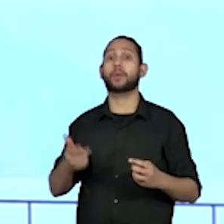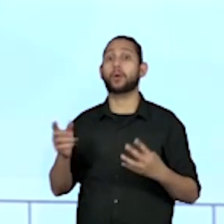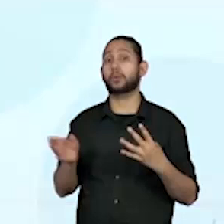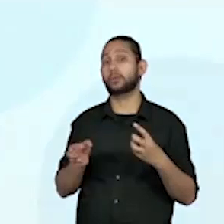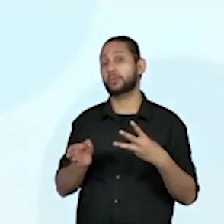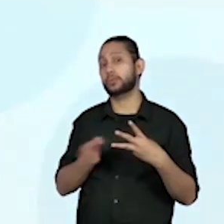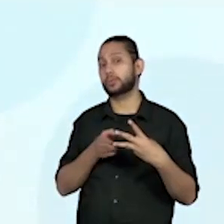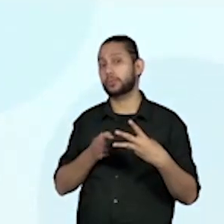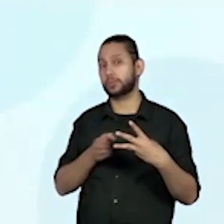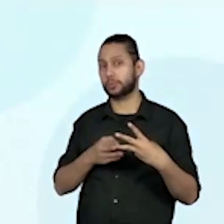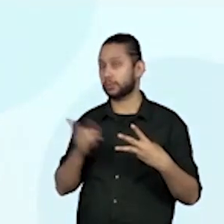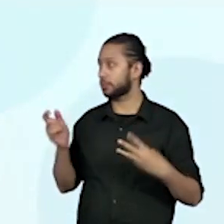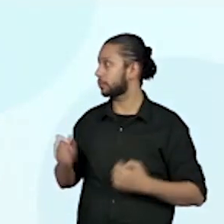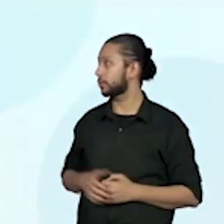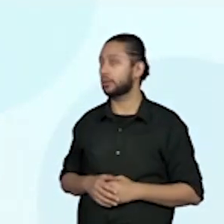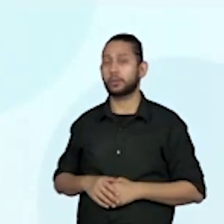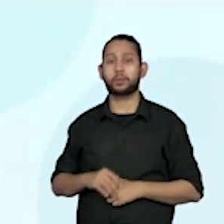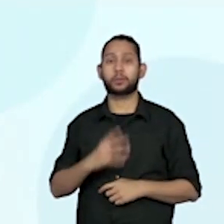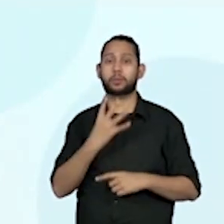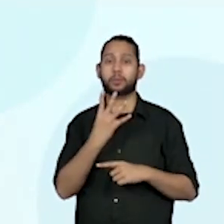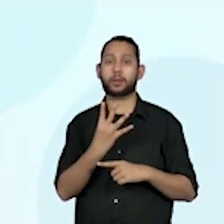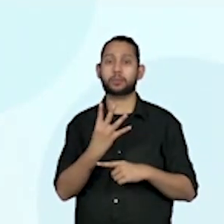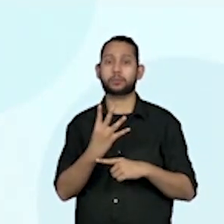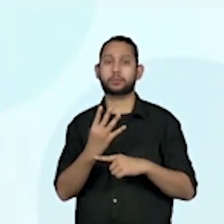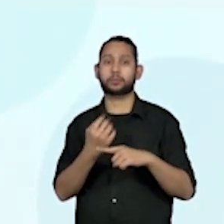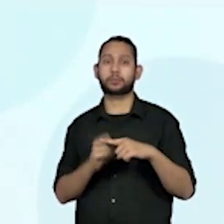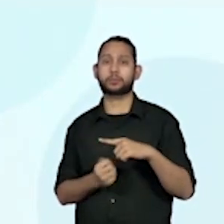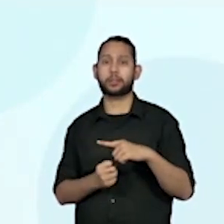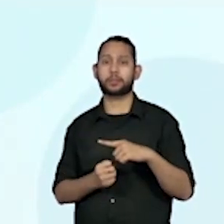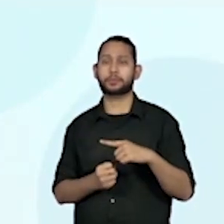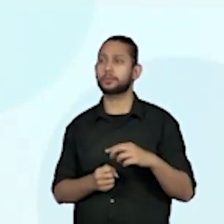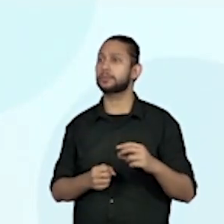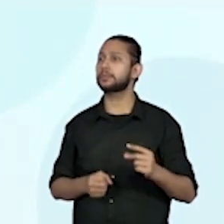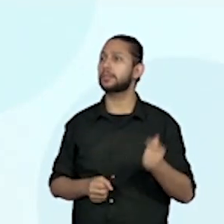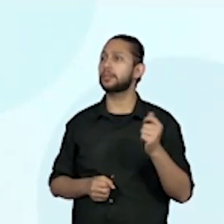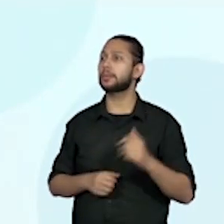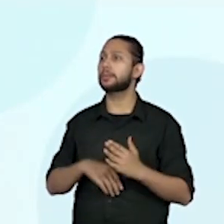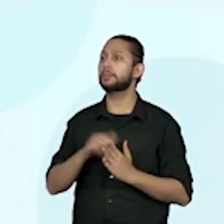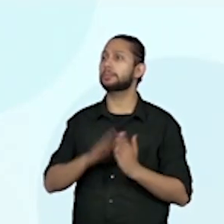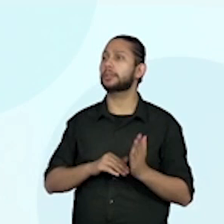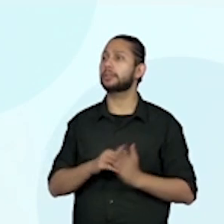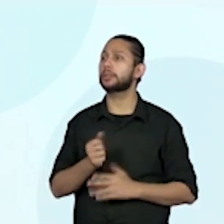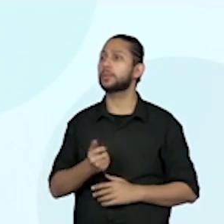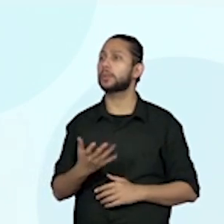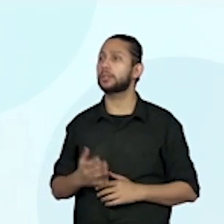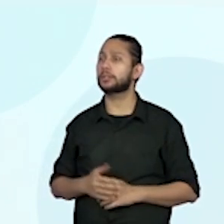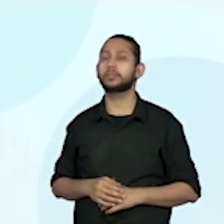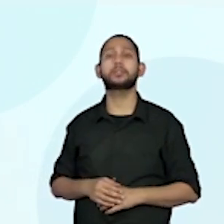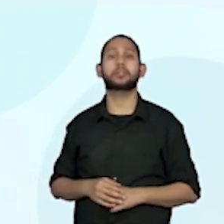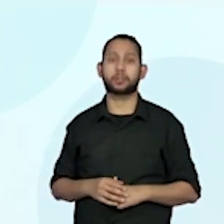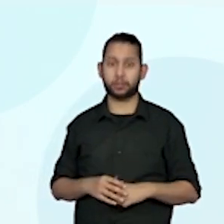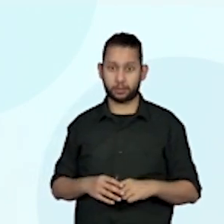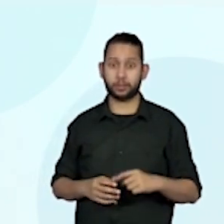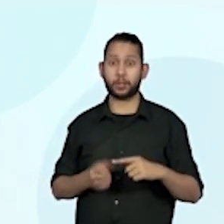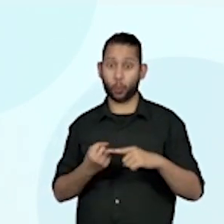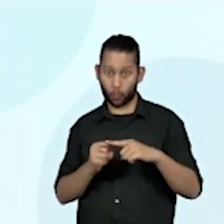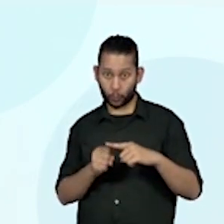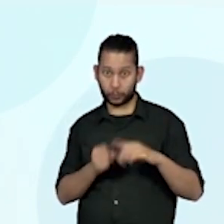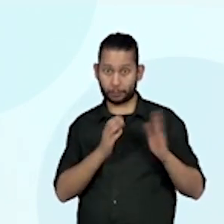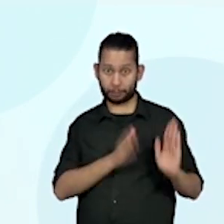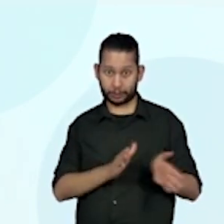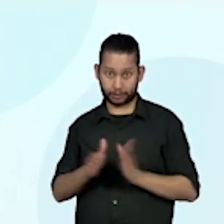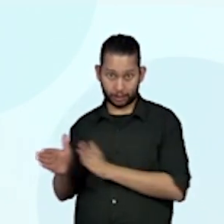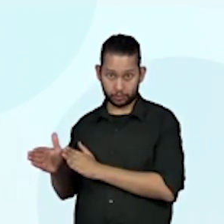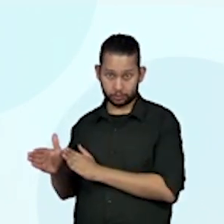última aqui, 4/8. E aí, pessoal, quantas partes? Yasmin disse 4, a Pro Francisca também